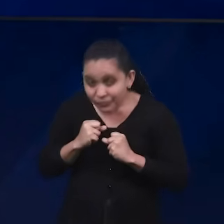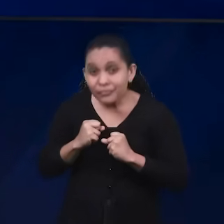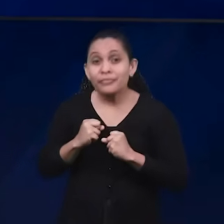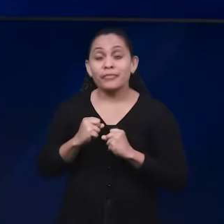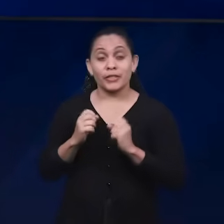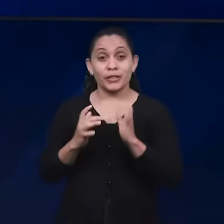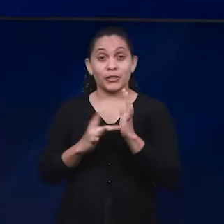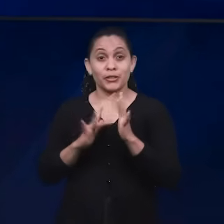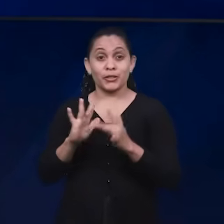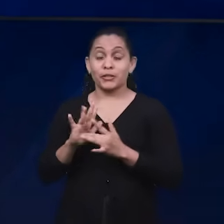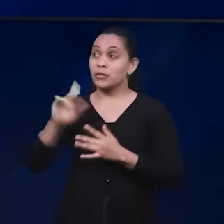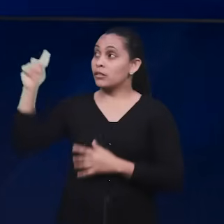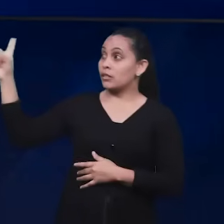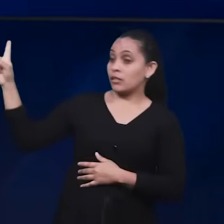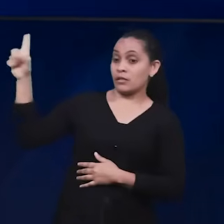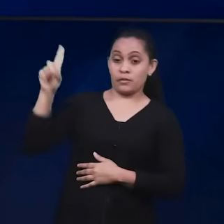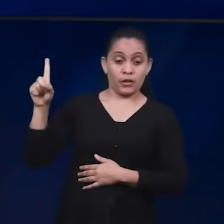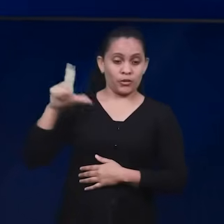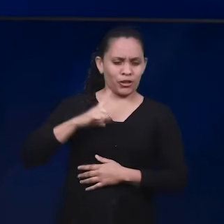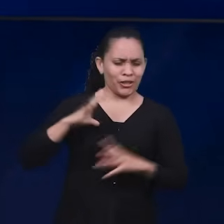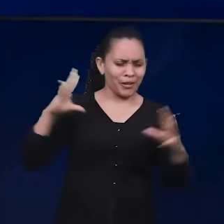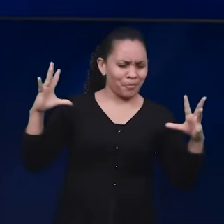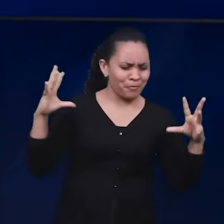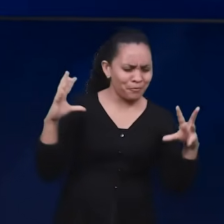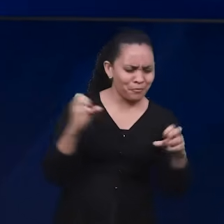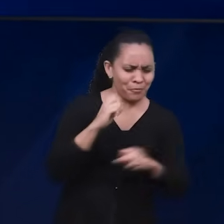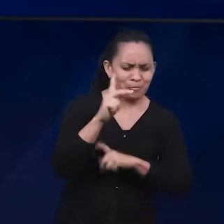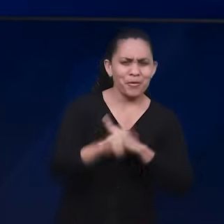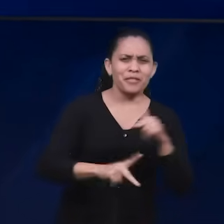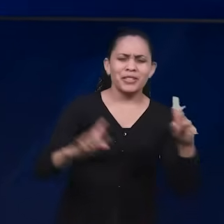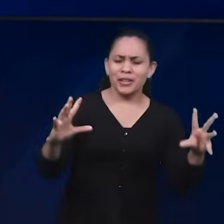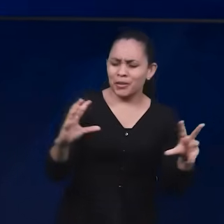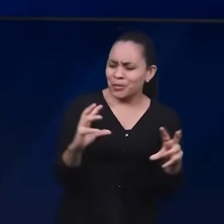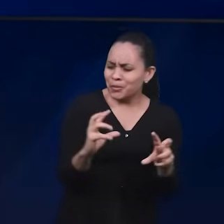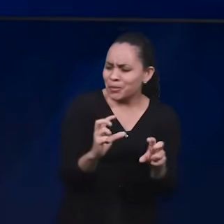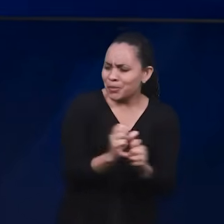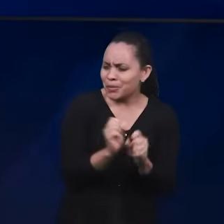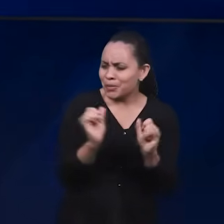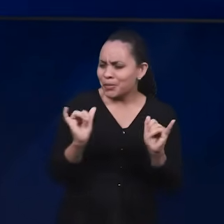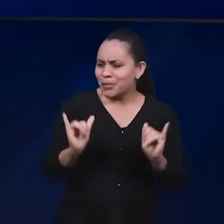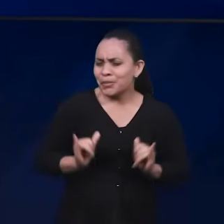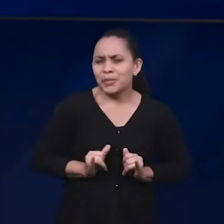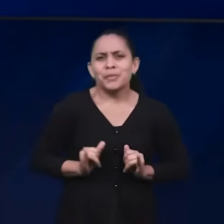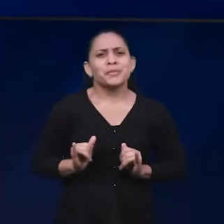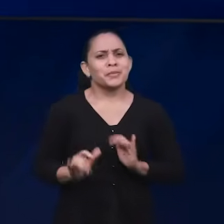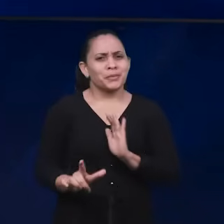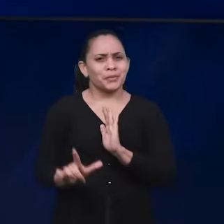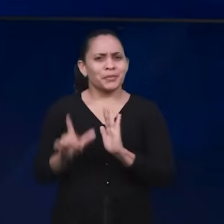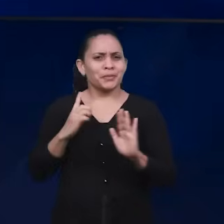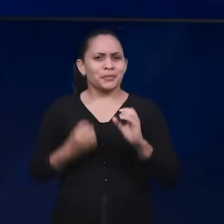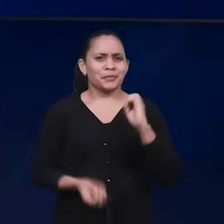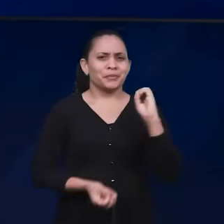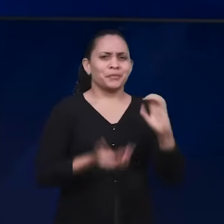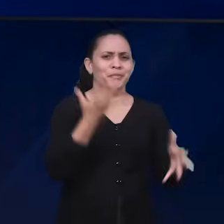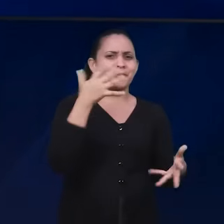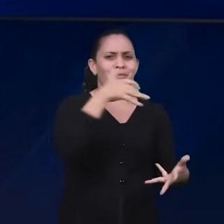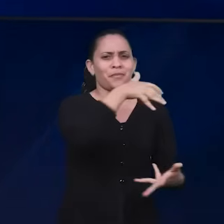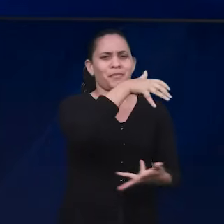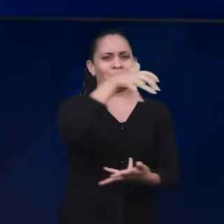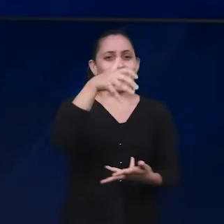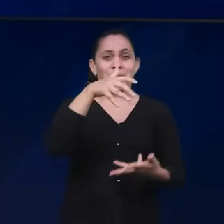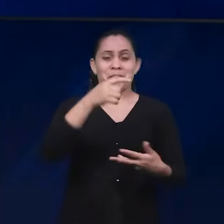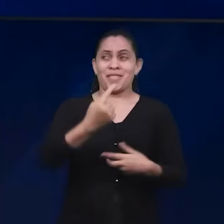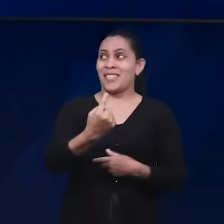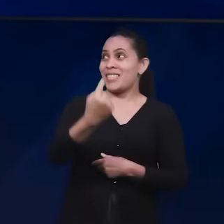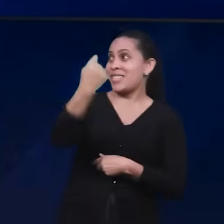havia trevas sobre a terra. Havia escuridão sobre a terra, como tinha tido na criação, no início da